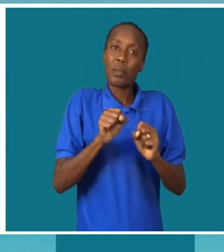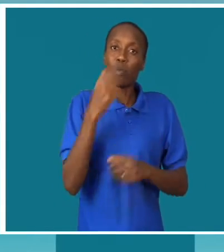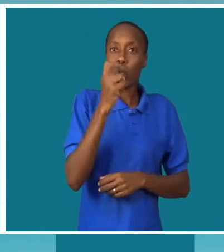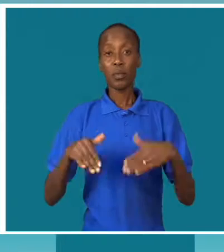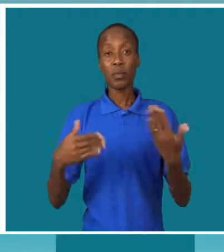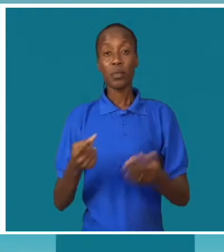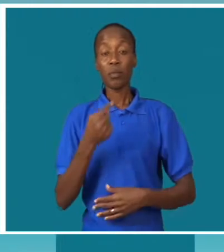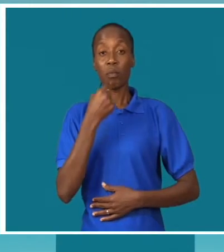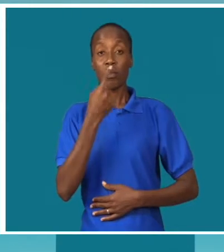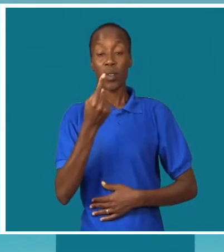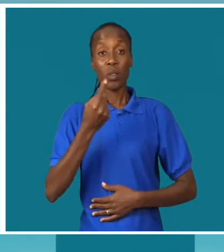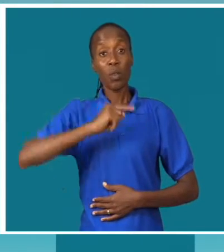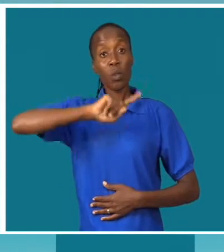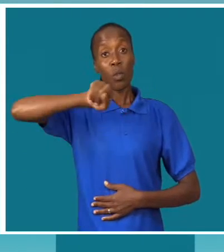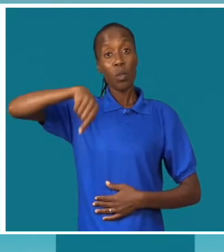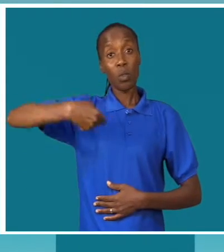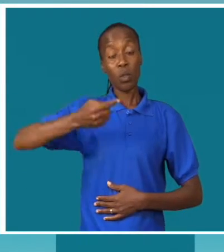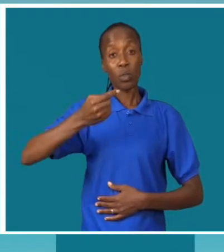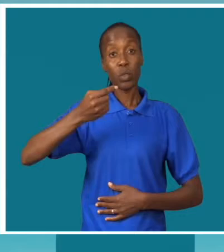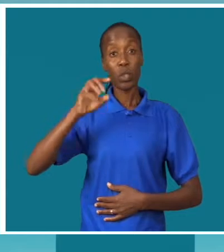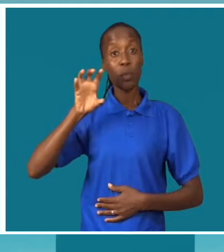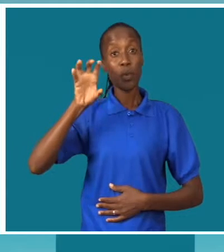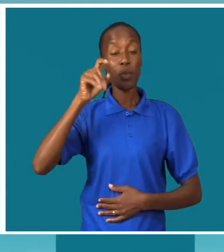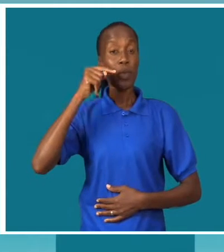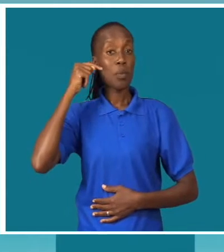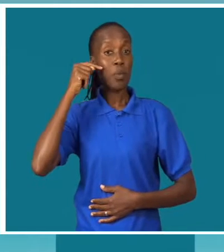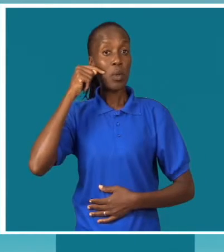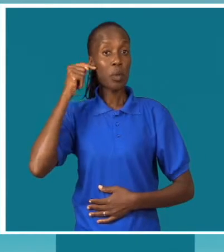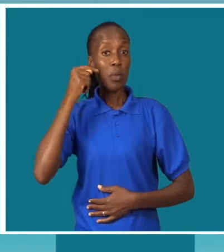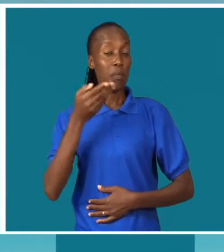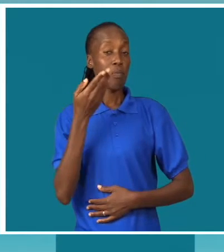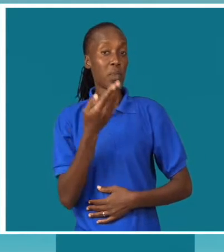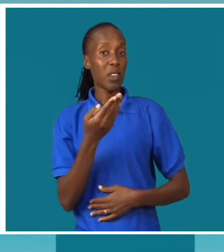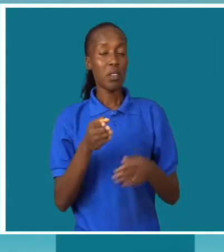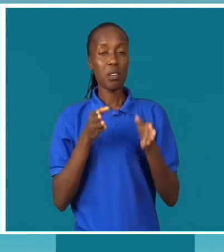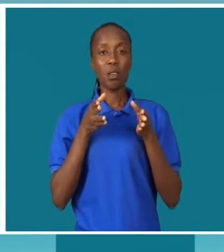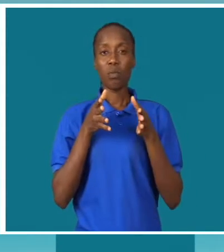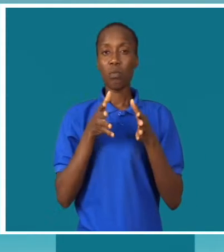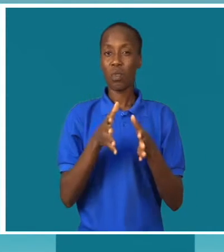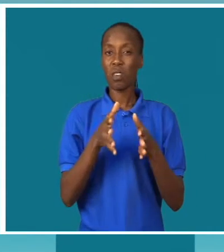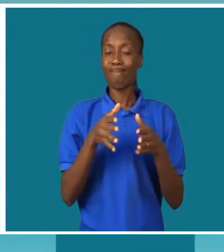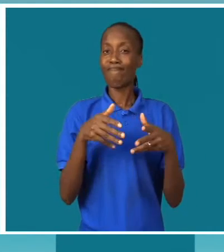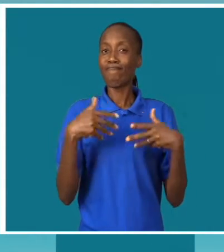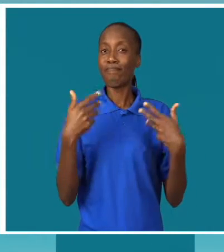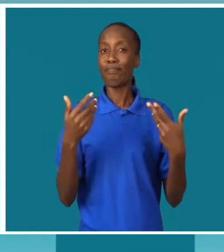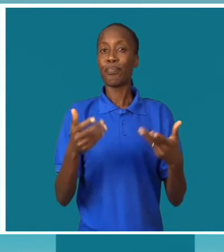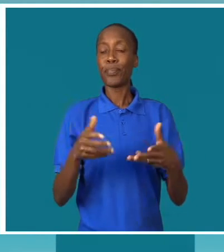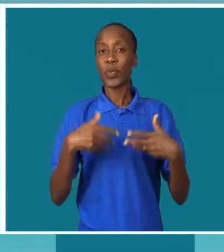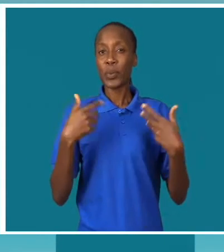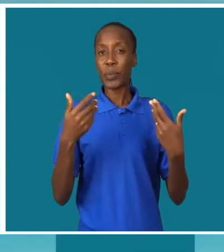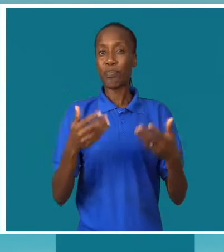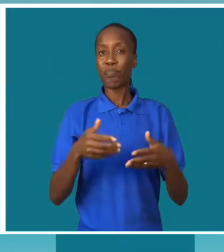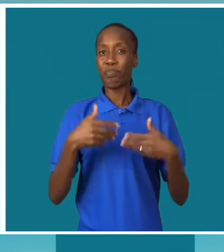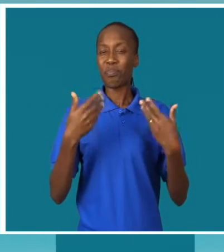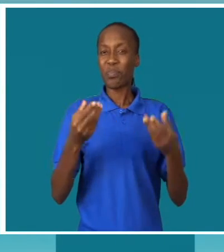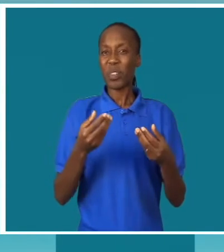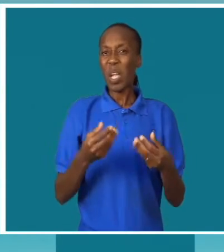praticar o desporto. Dizer que para nós, como Bahia de Pemba, este figurino acaba não sendo